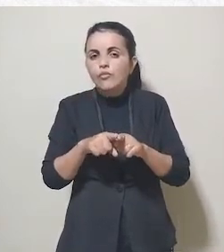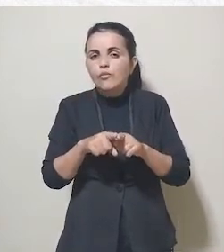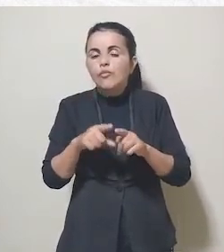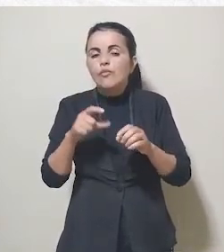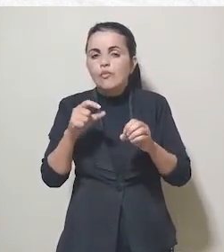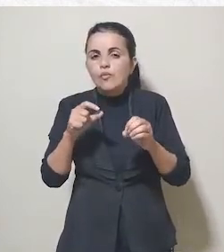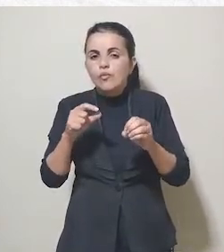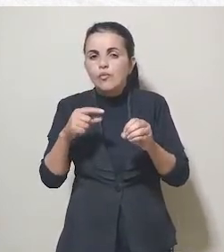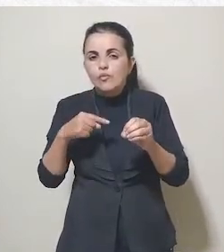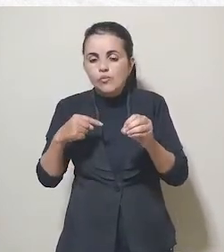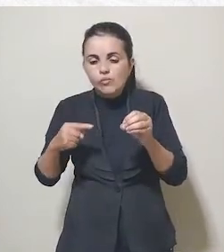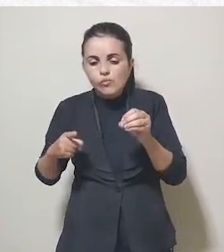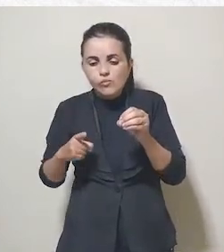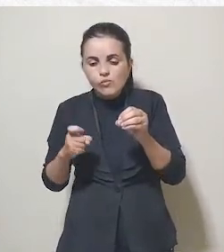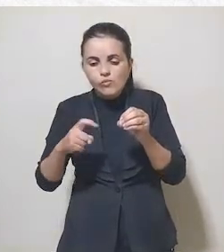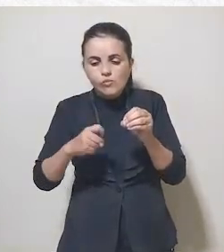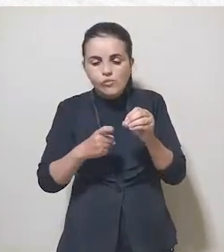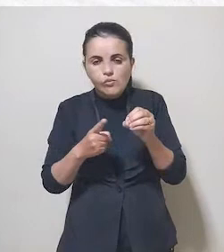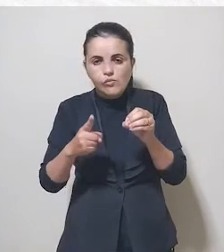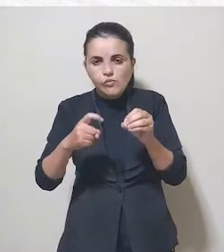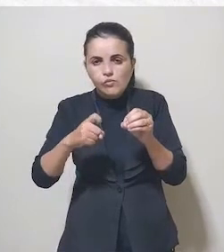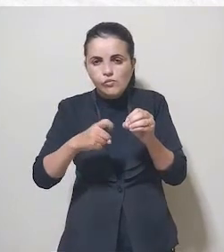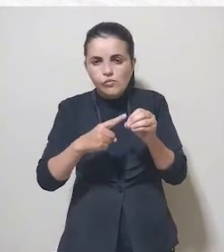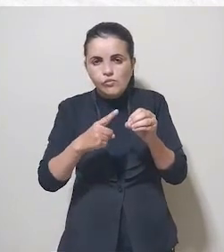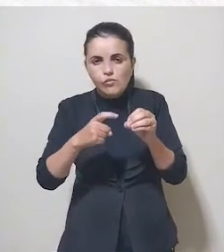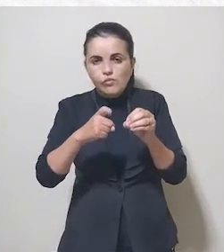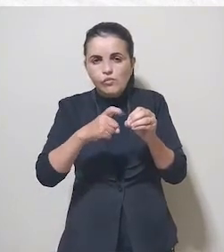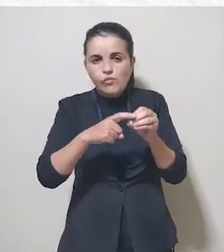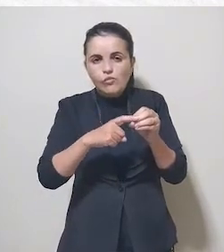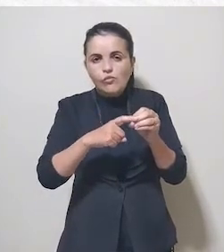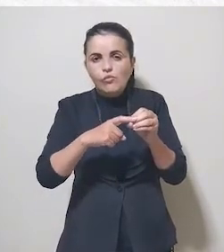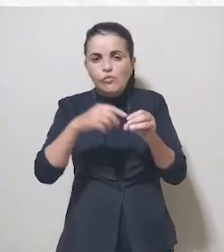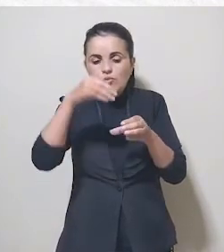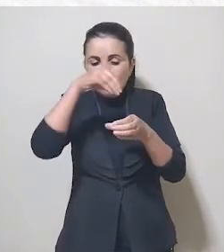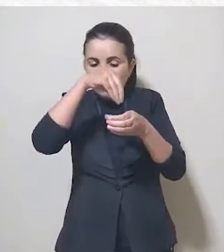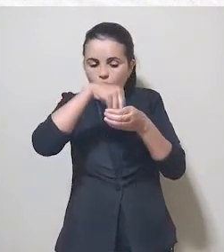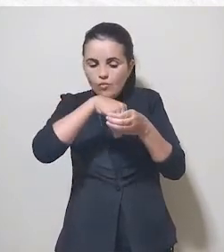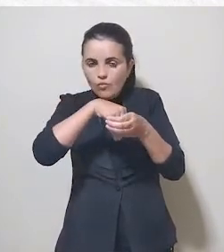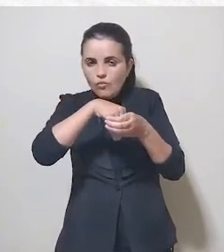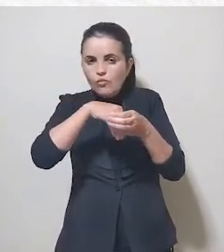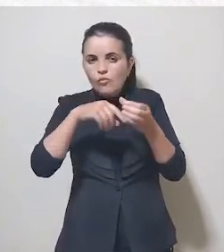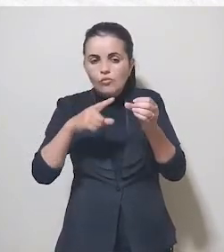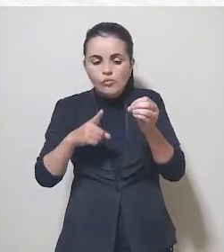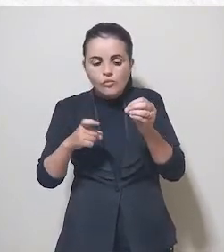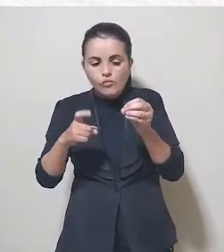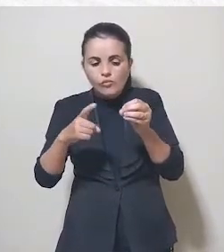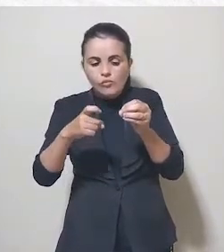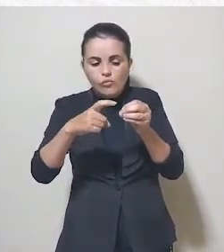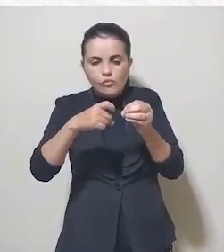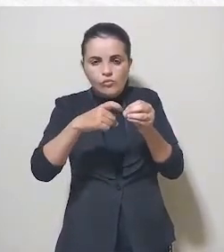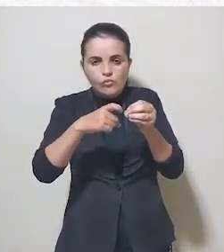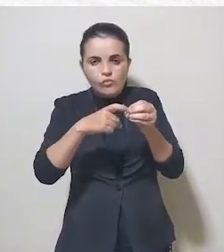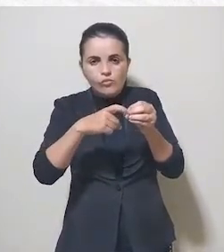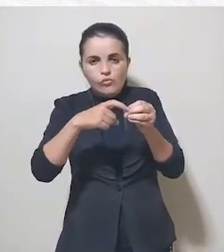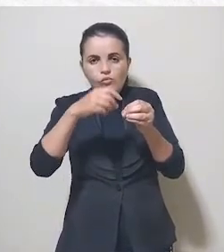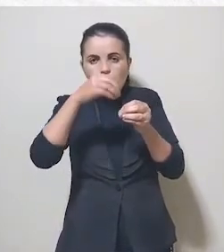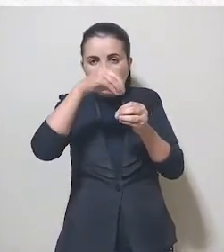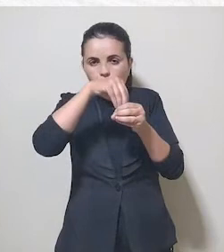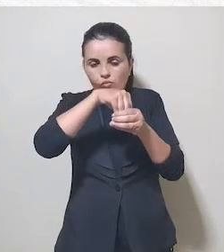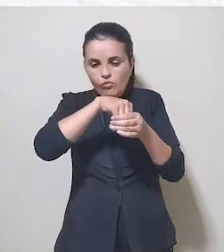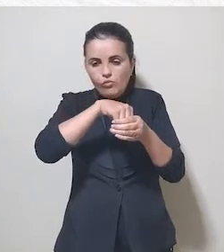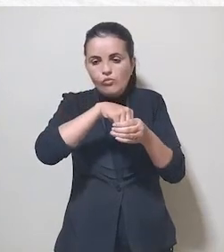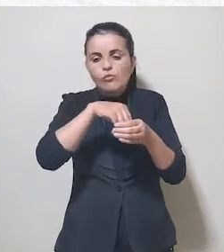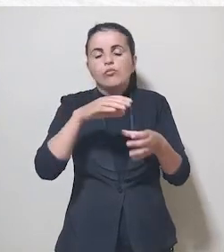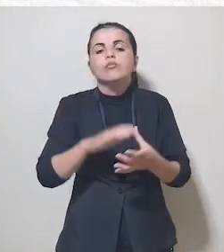passagem dos espermatozoides para essa região, certo? Então, o espermatozoide é produzido, ele fica guardado no epidídimo e passa pelos